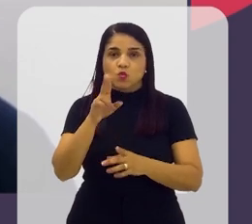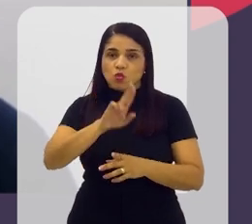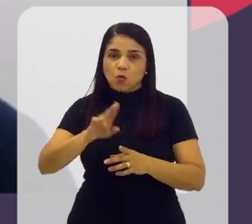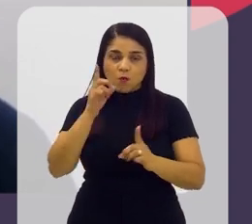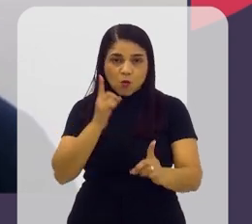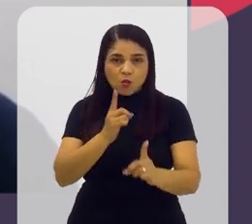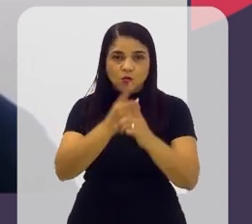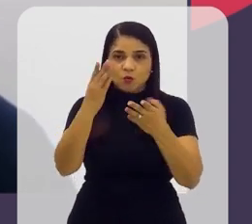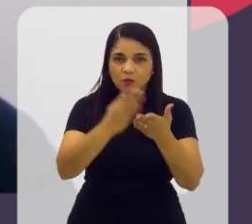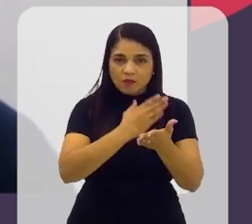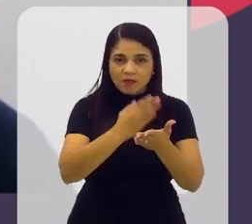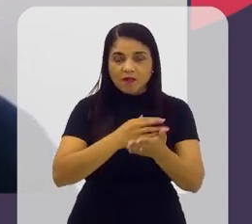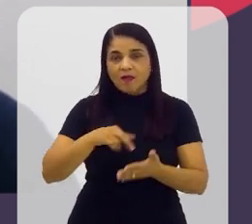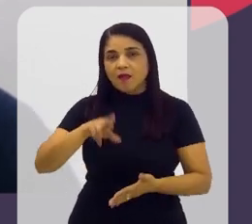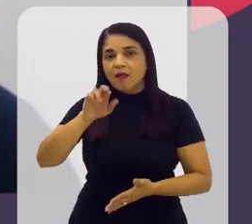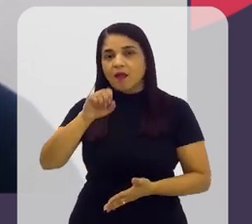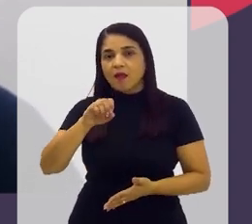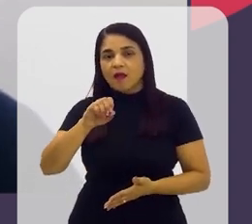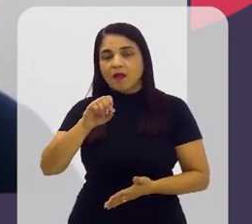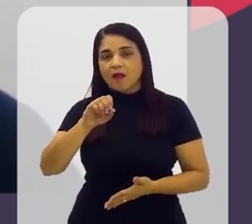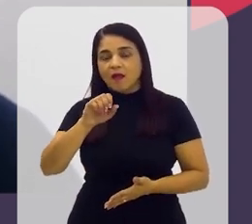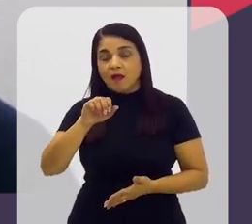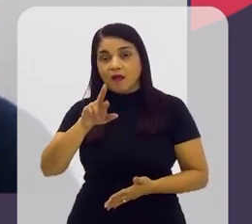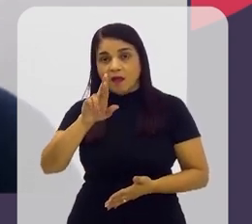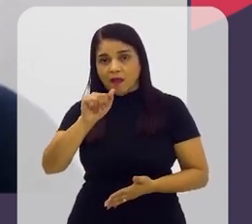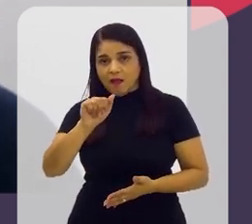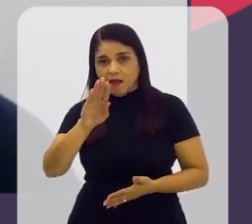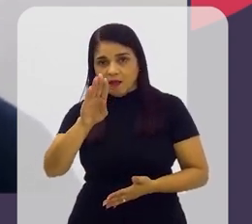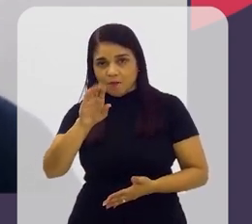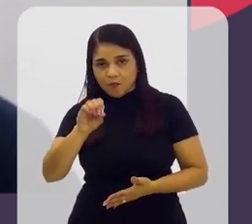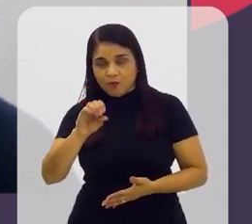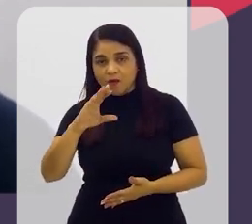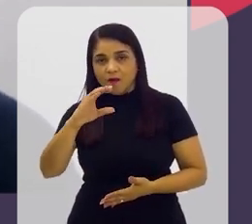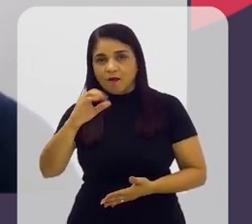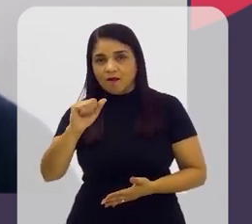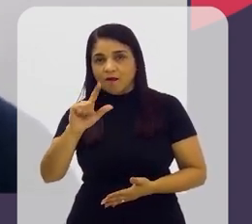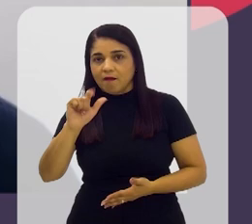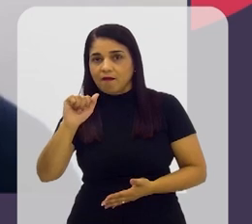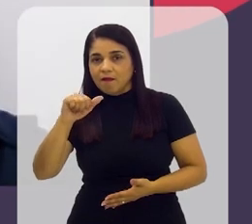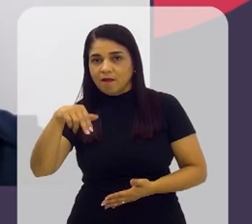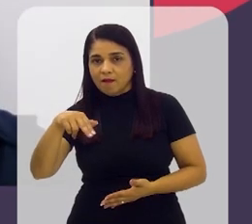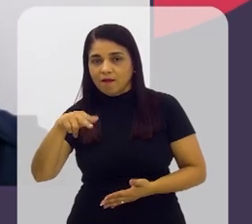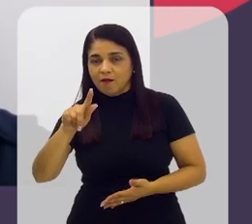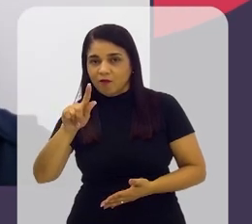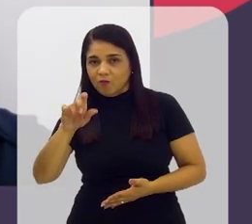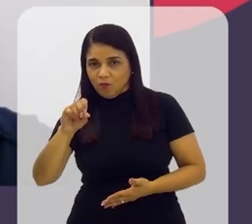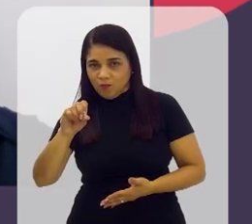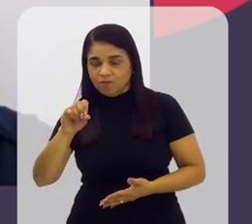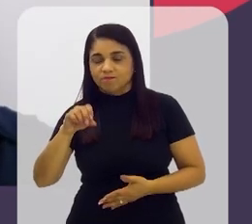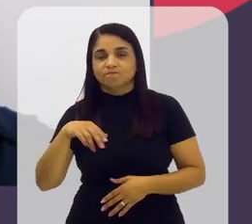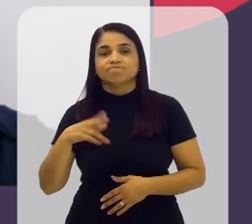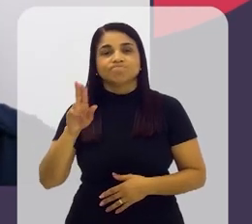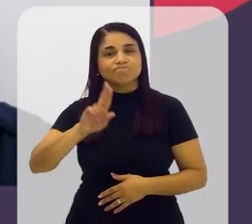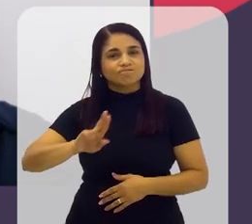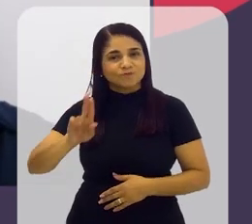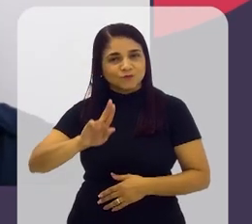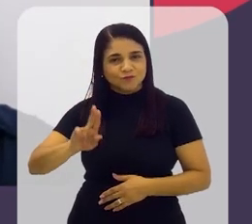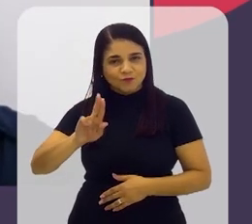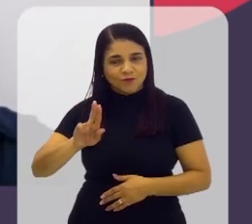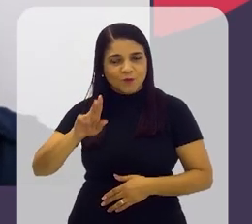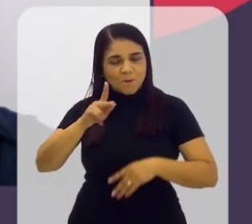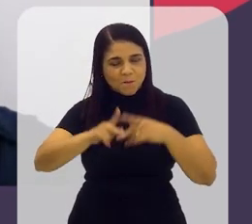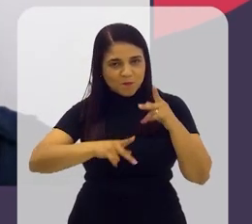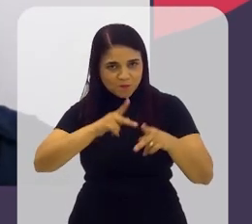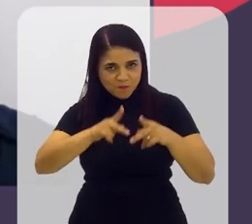na literatura foi rabo de calango. A gente encontrou essa nomenclatura popular para ela. Então